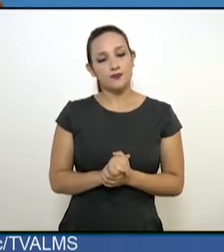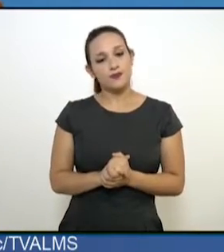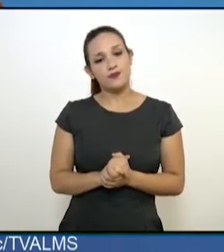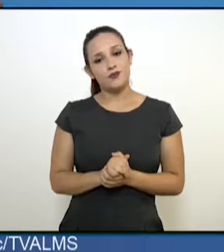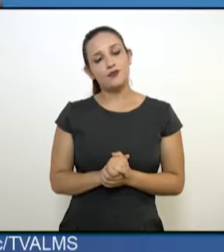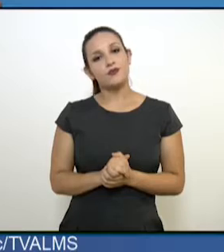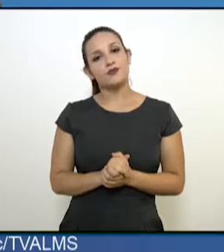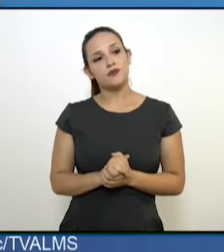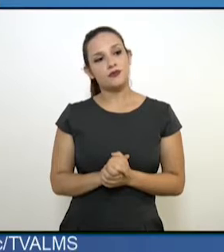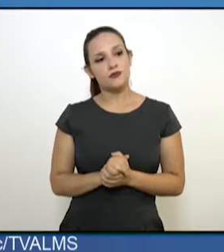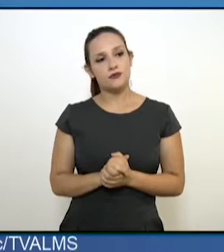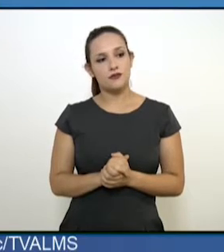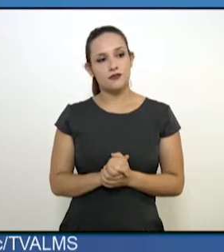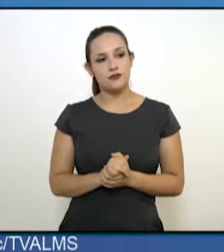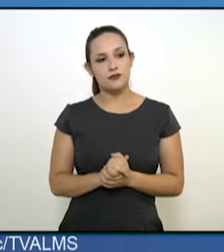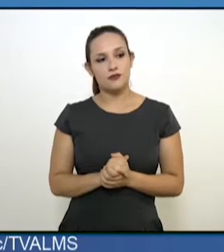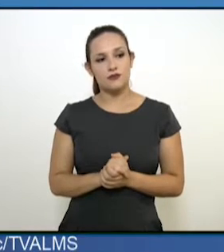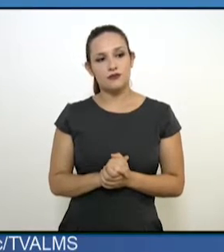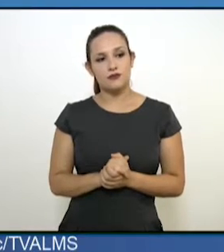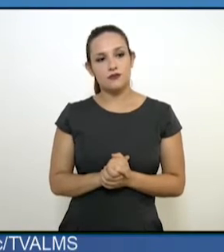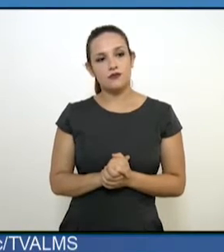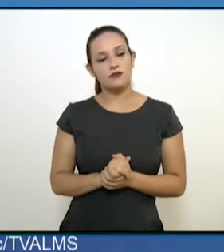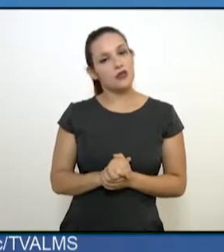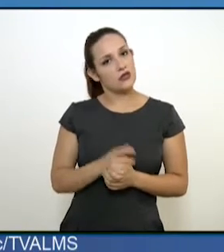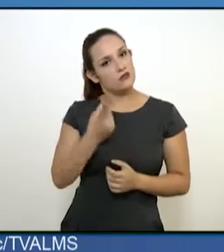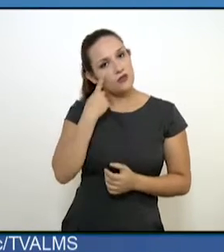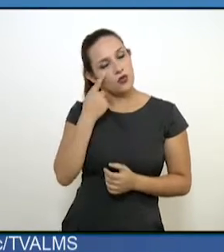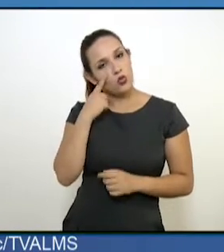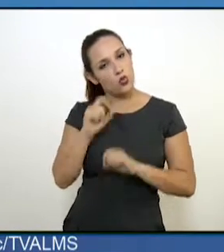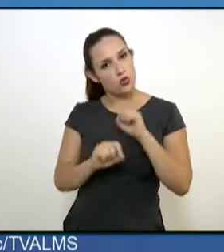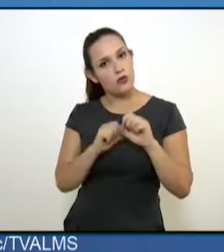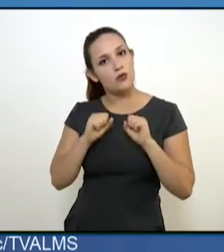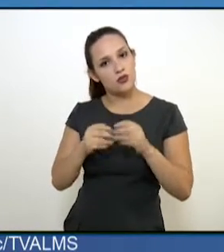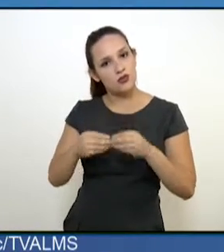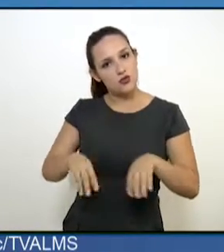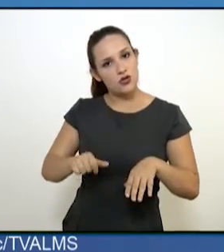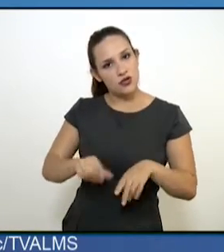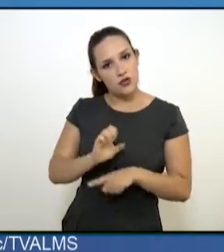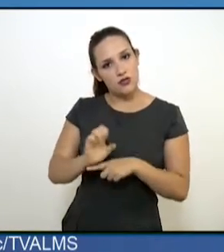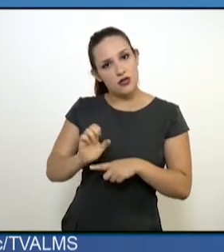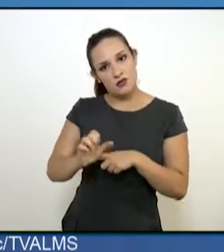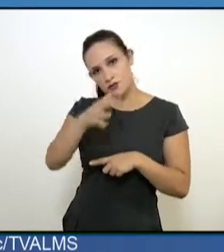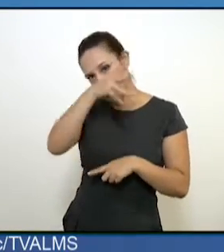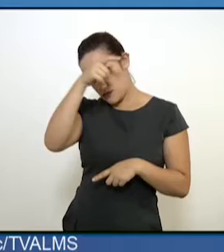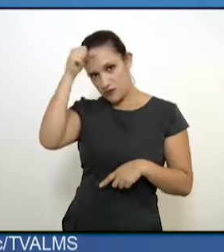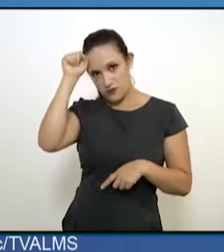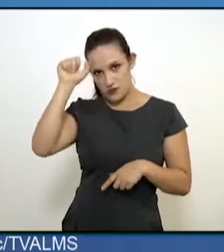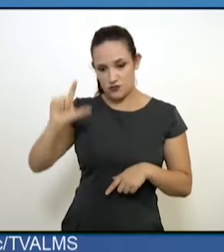também falar sobre os efeitos no estado de Mato Grosso do Sul